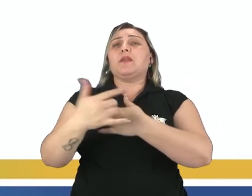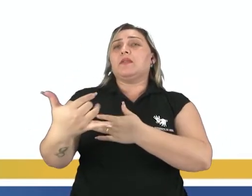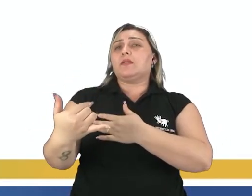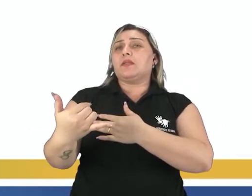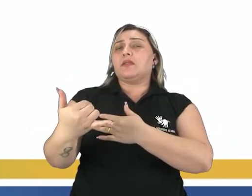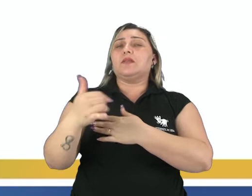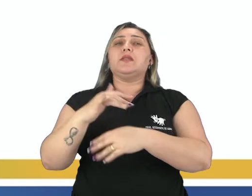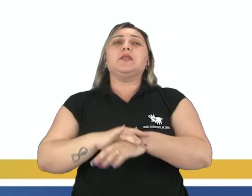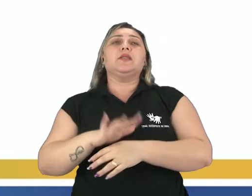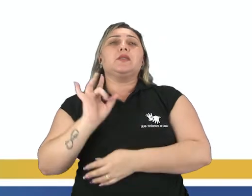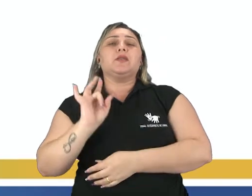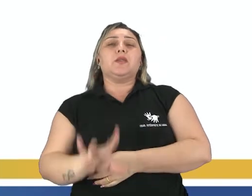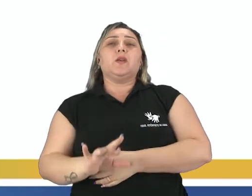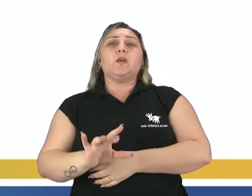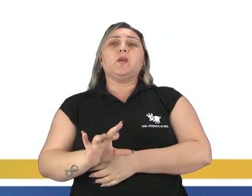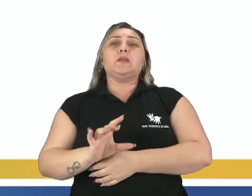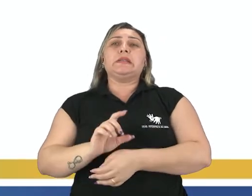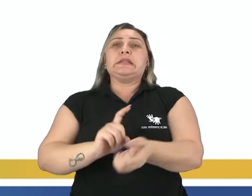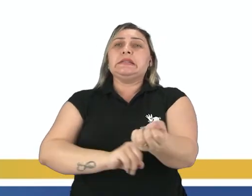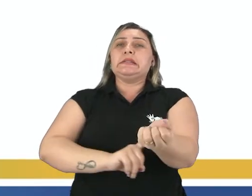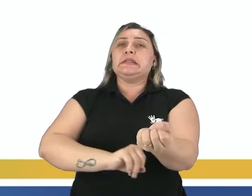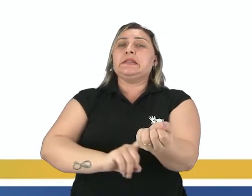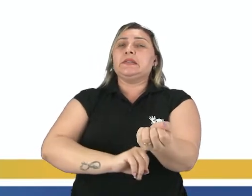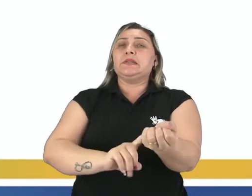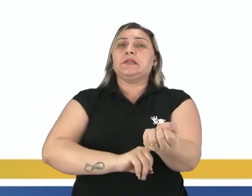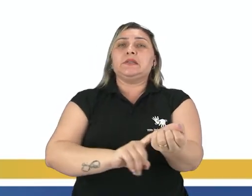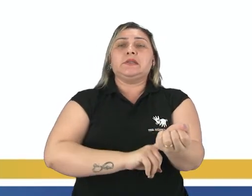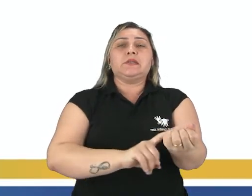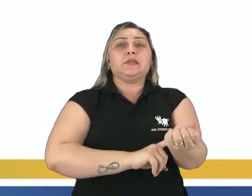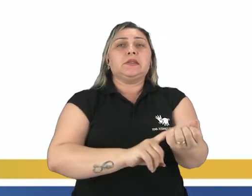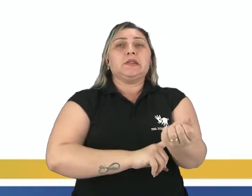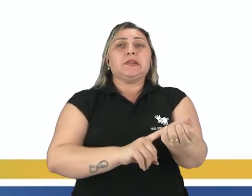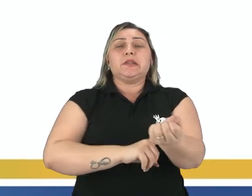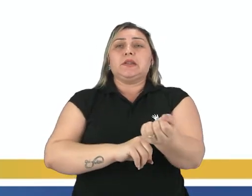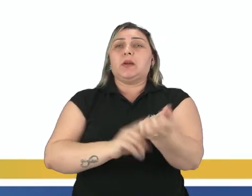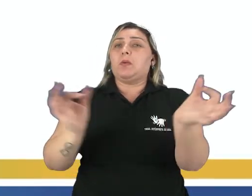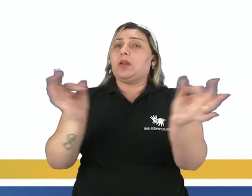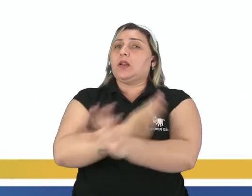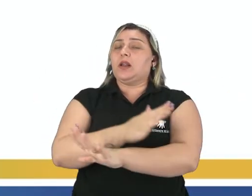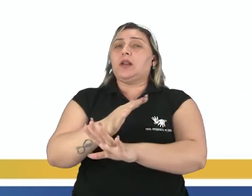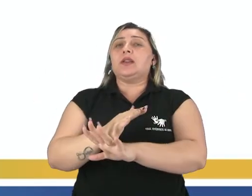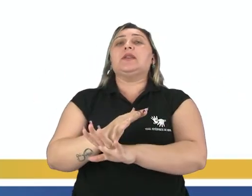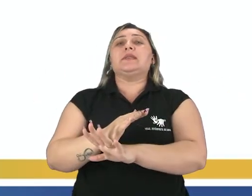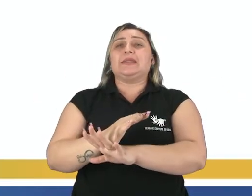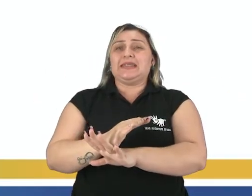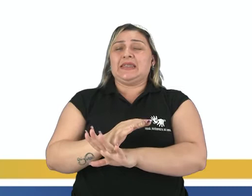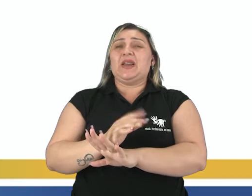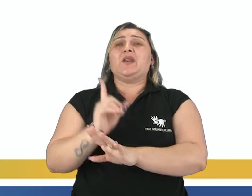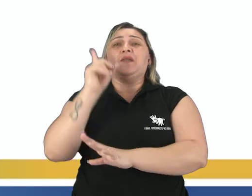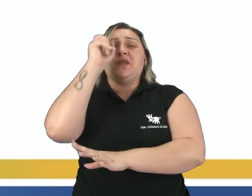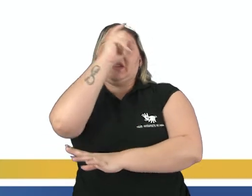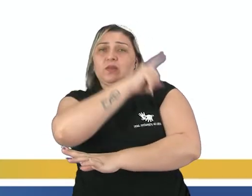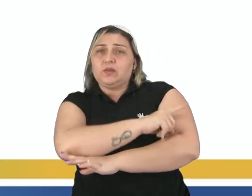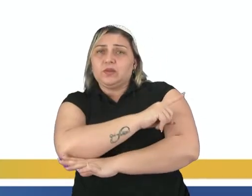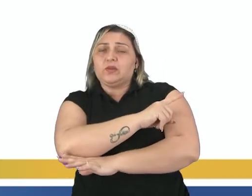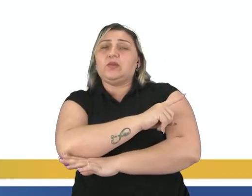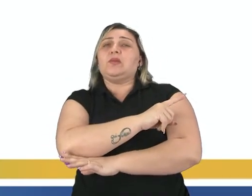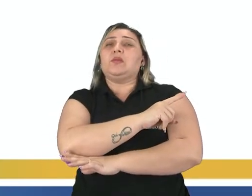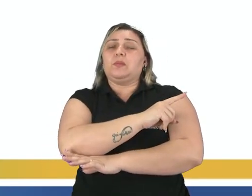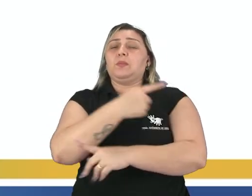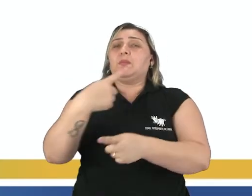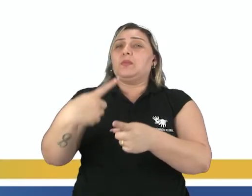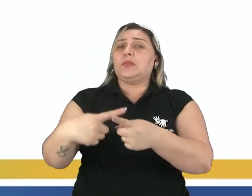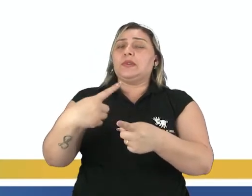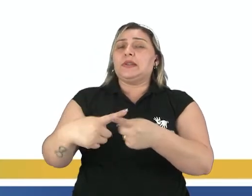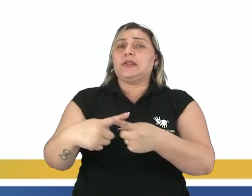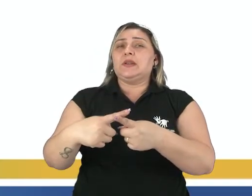caneta. Só que, com a ansiedade em que estava para deixar tudo resolvido, acabou complicando ainda mais a situação,